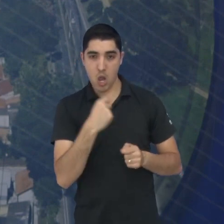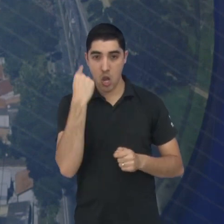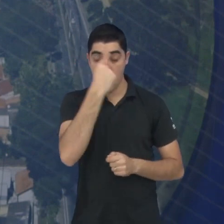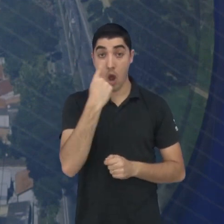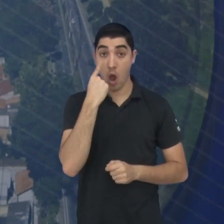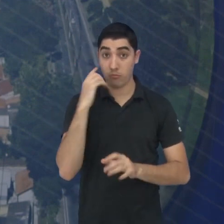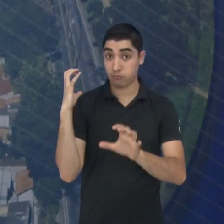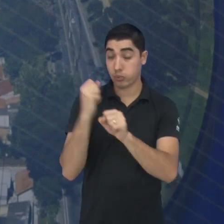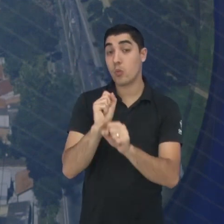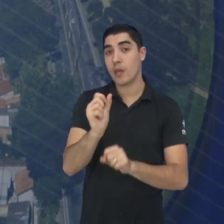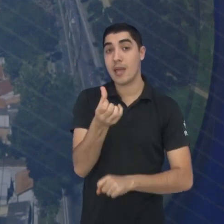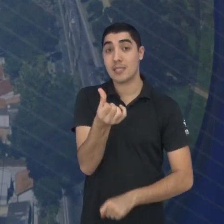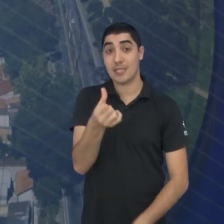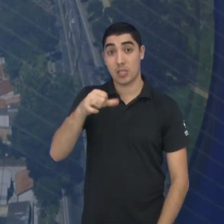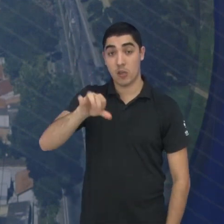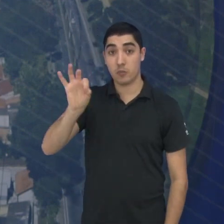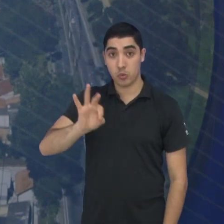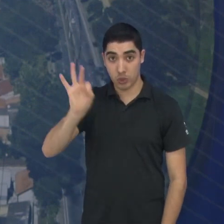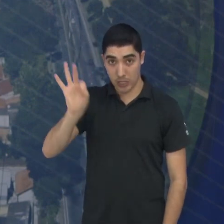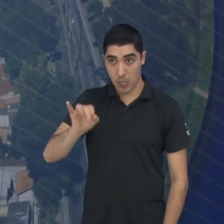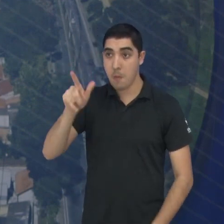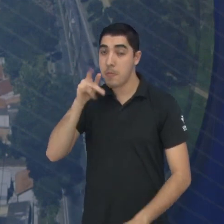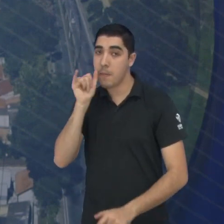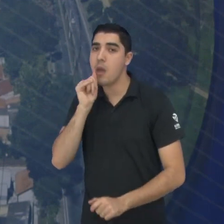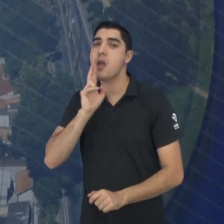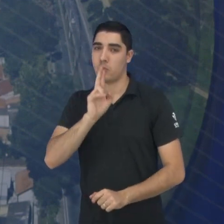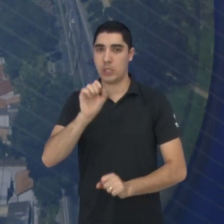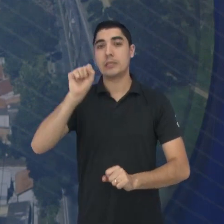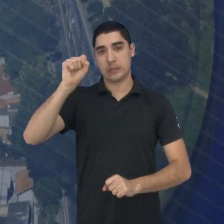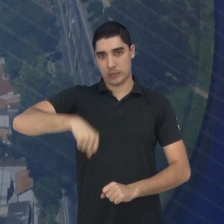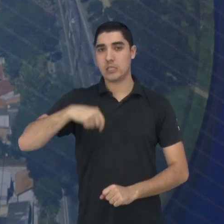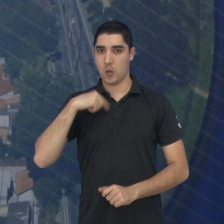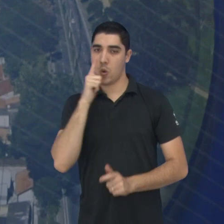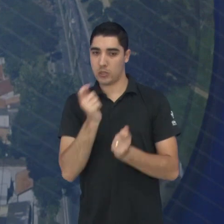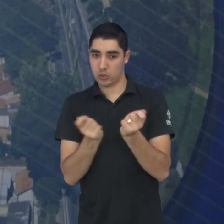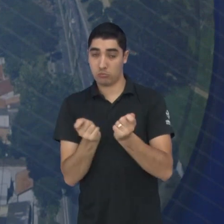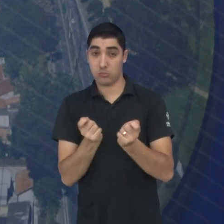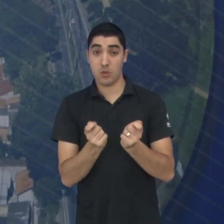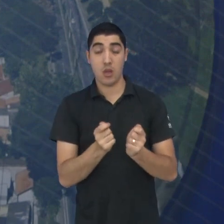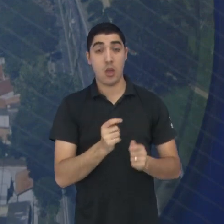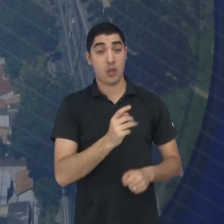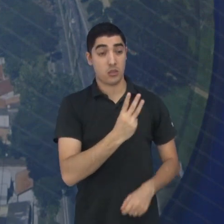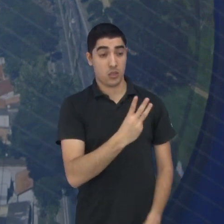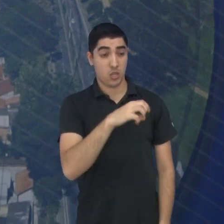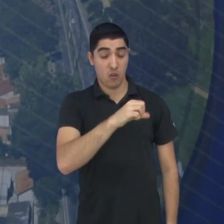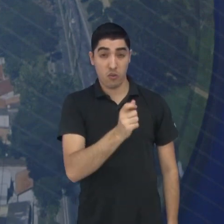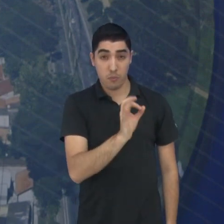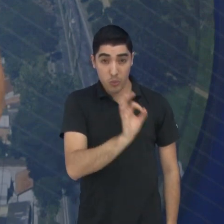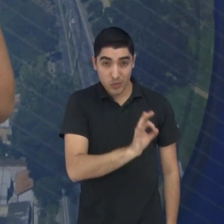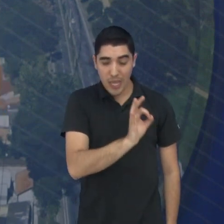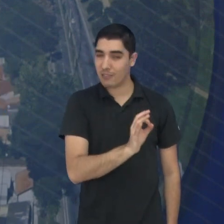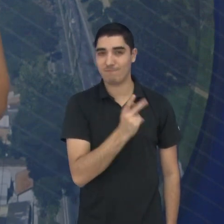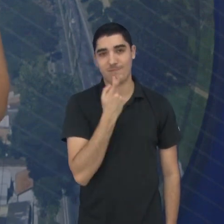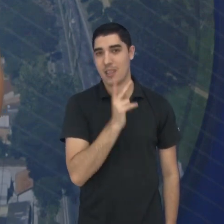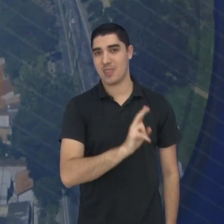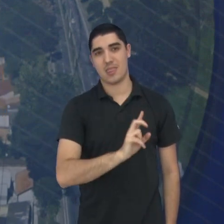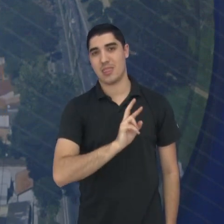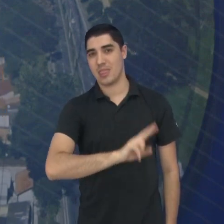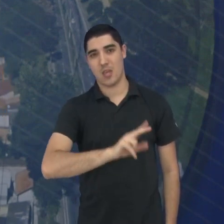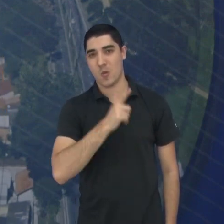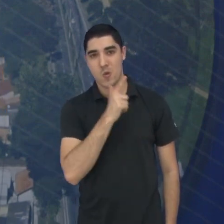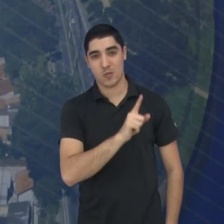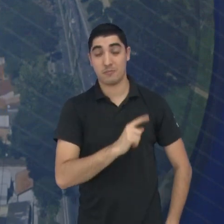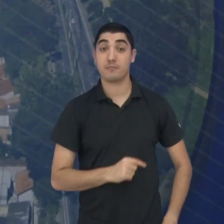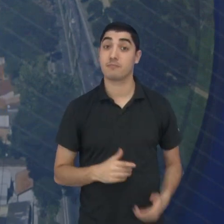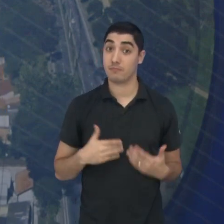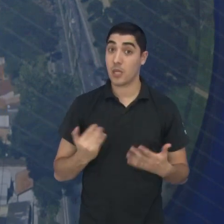resultado, 69% disseram que sim, controlam, contra 39% que não. Então fica aí o recado, gente,